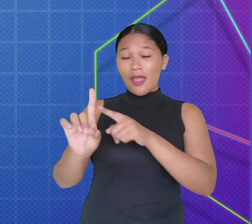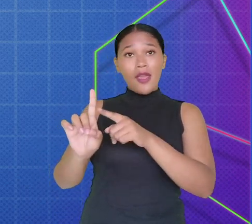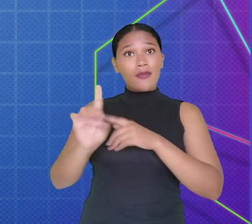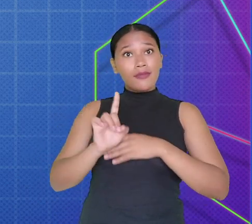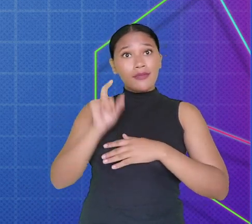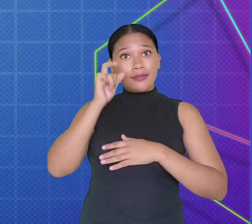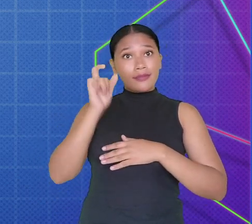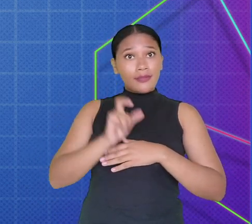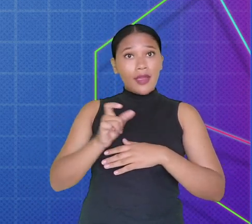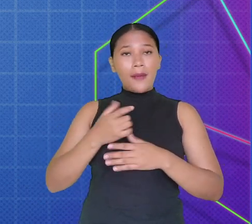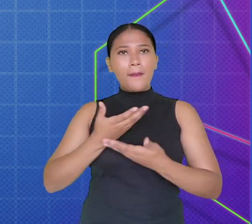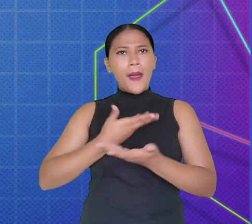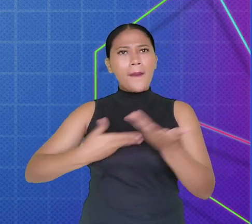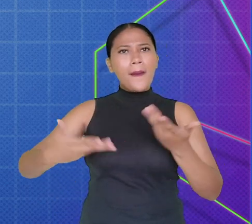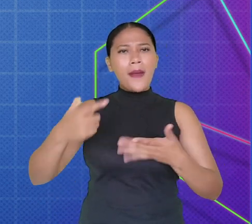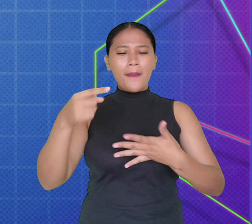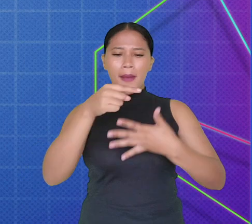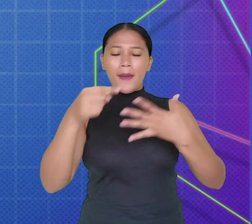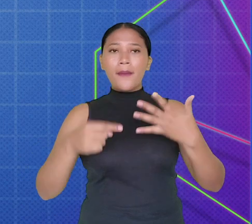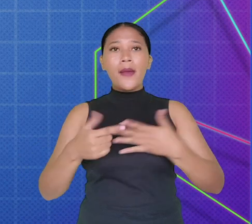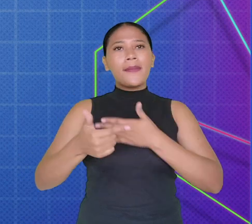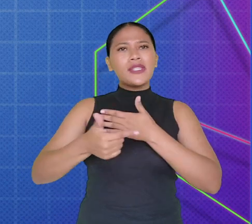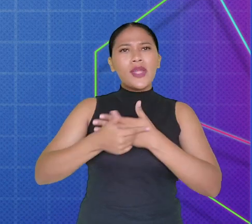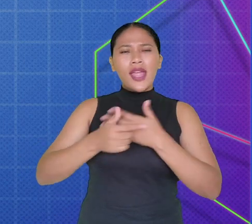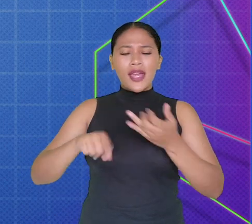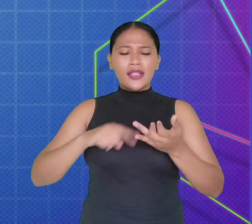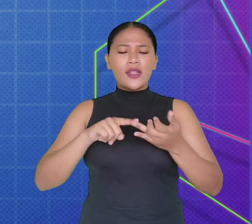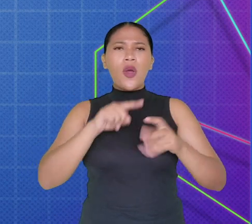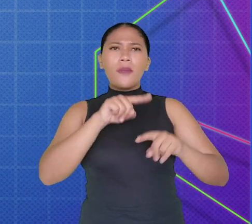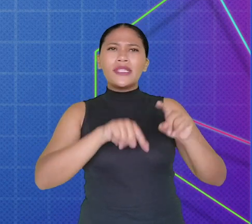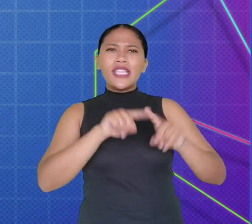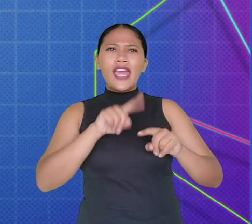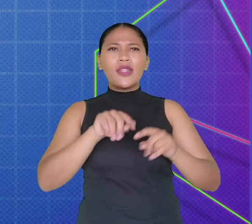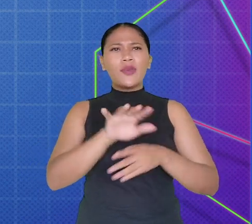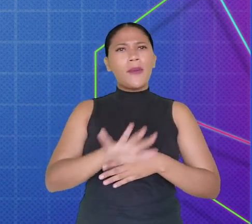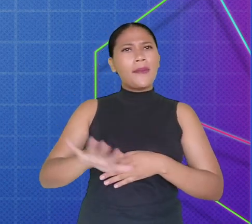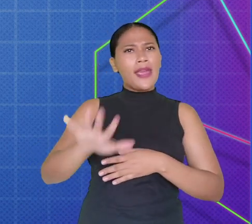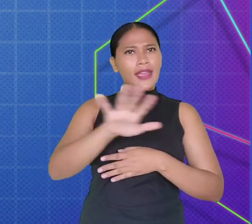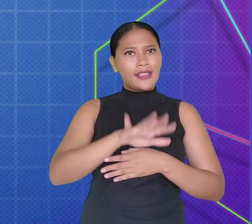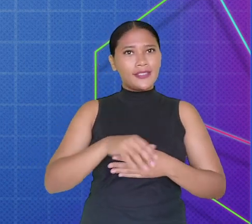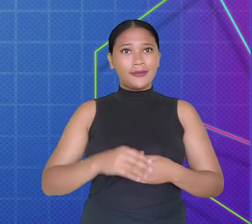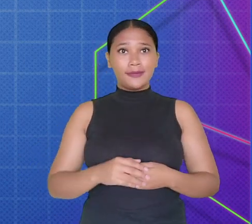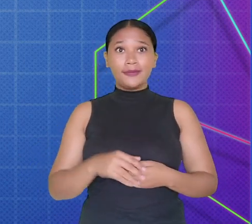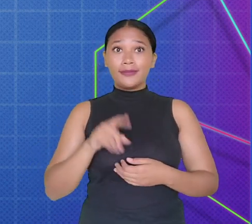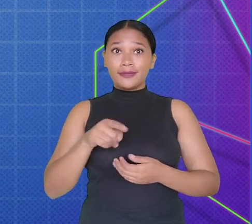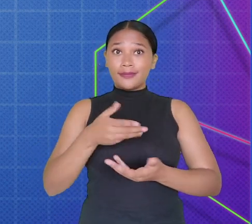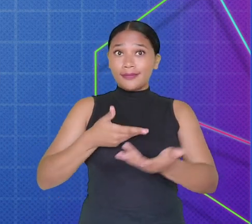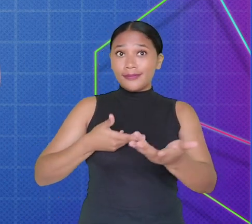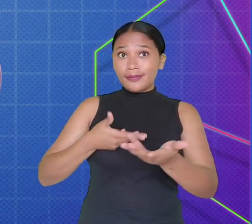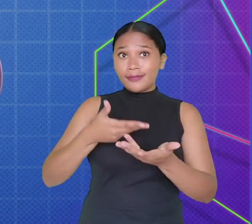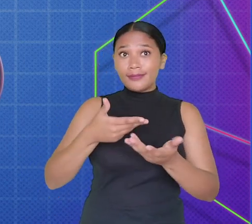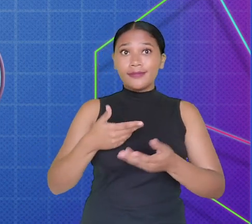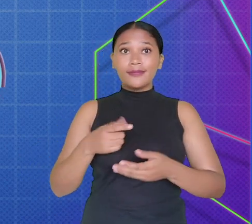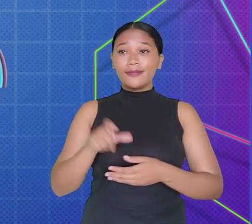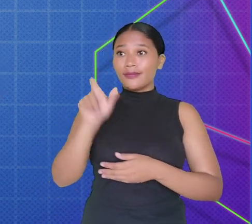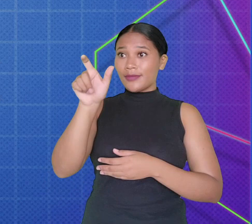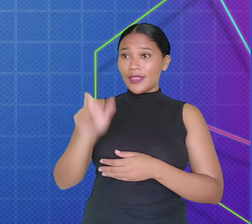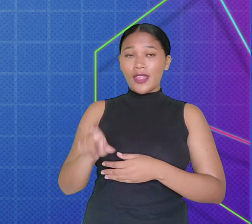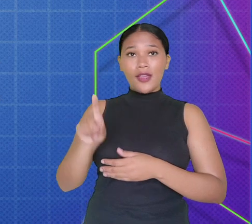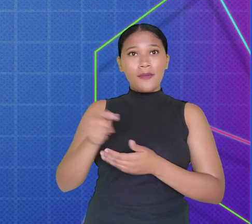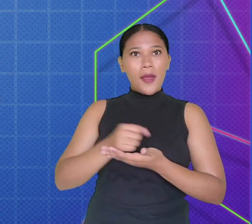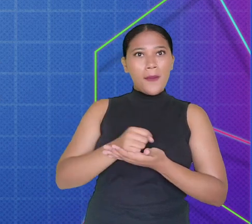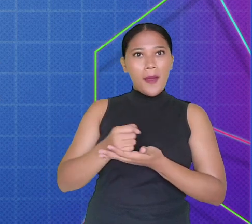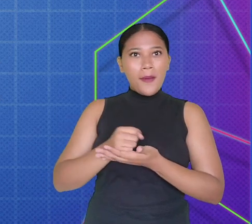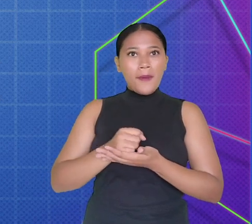ao jogador interagir com o mundo virtual e seus elementos, como personagens, objetos e ambiente. É por meio das interações